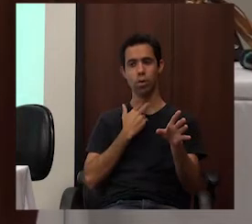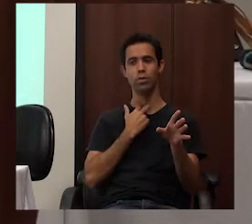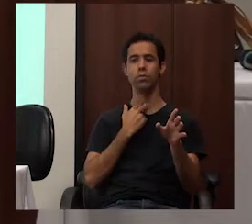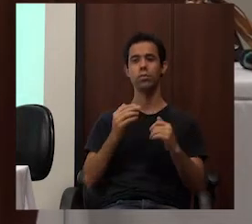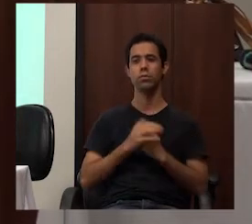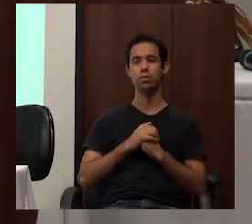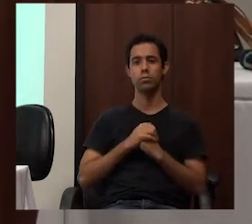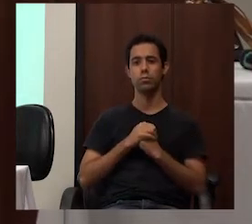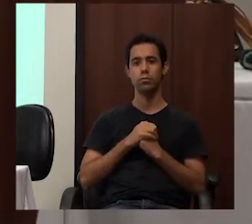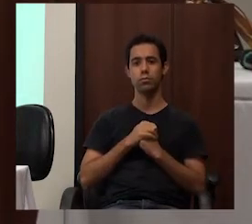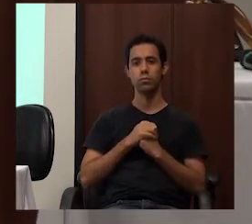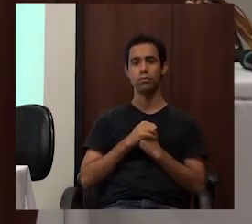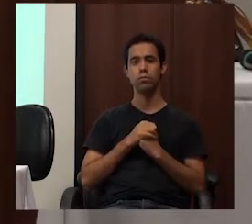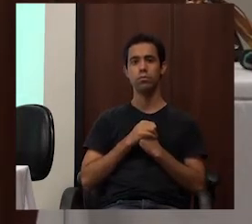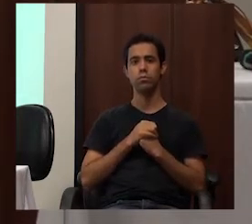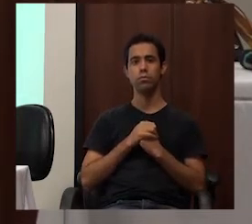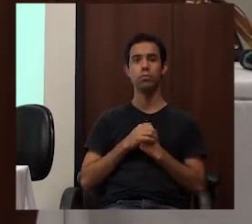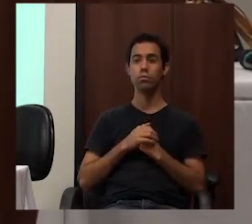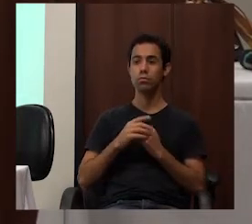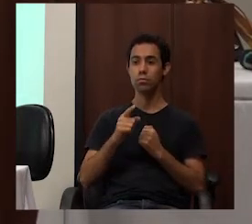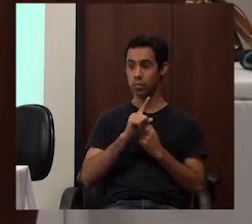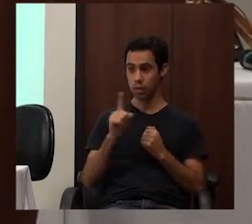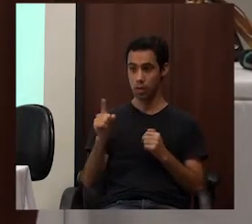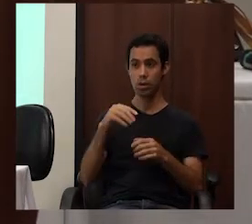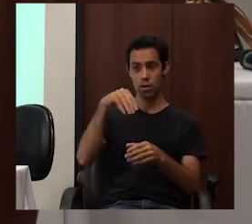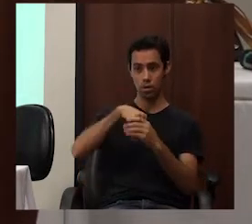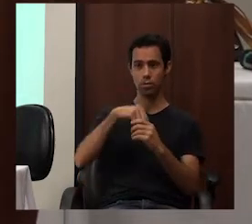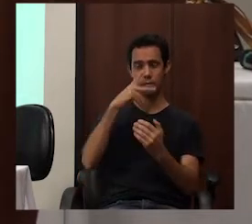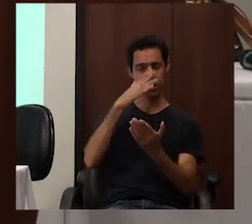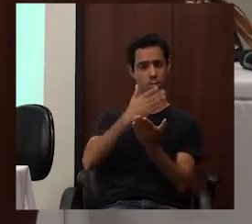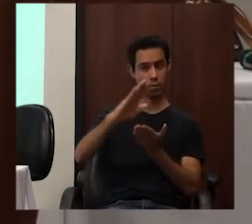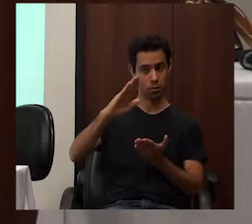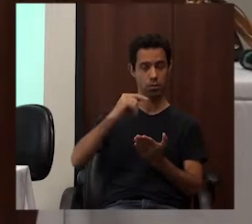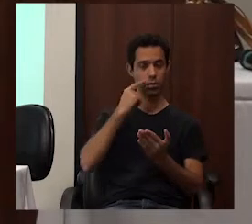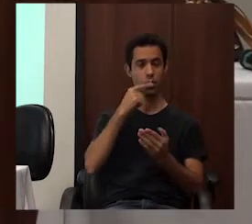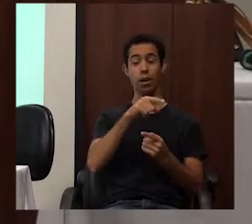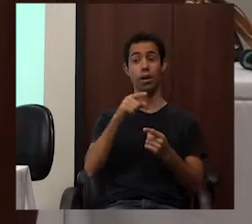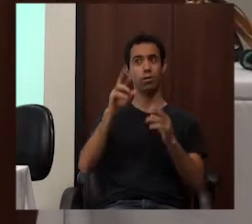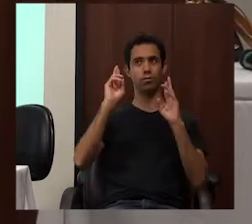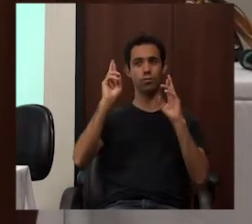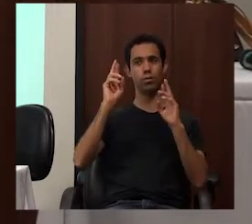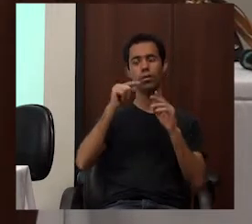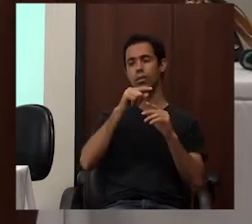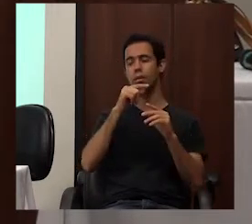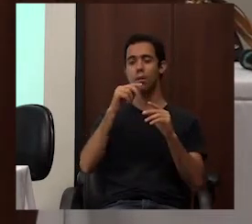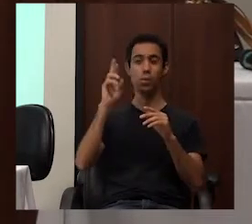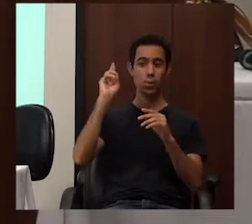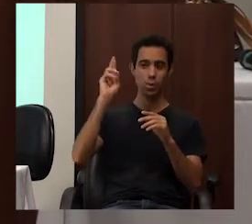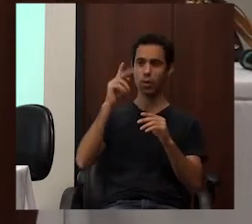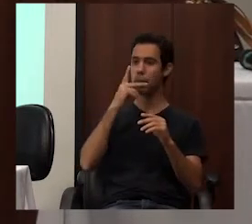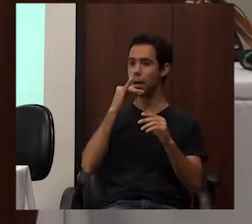Então, não é uma opção, digamos assim, exclusiva dos pais decidir o que vai